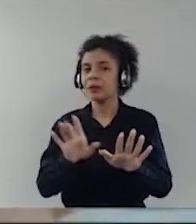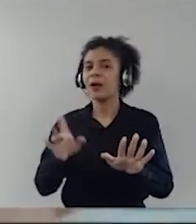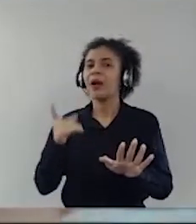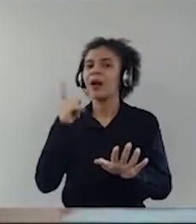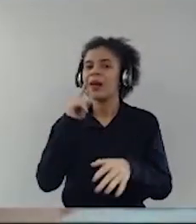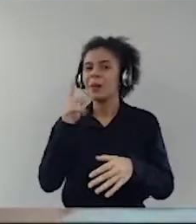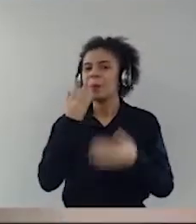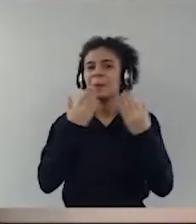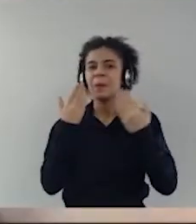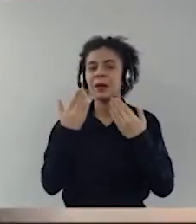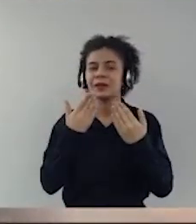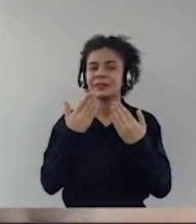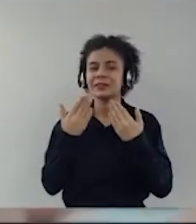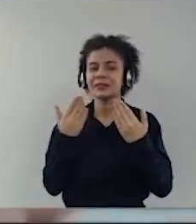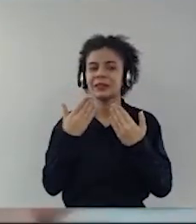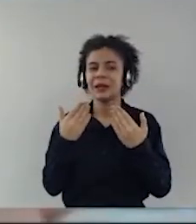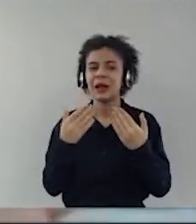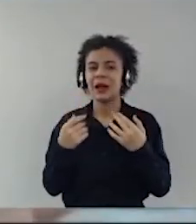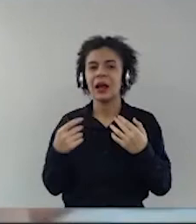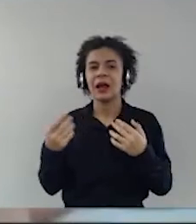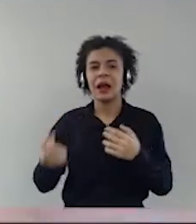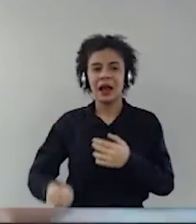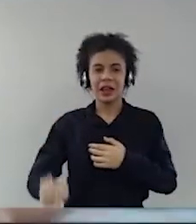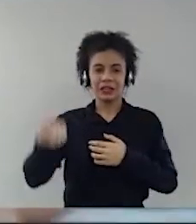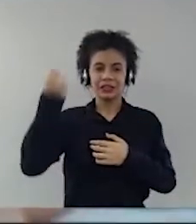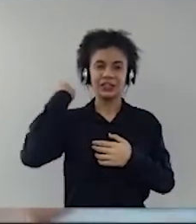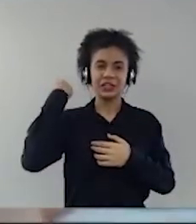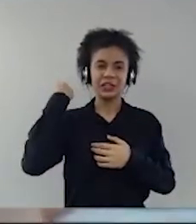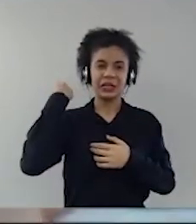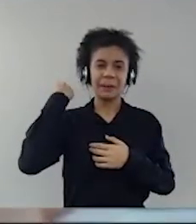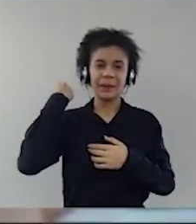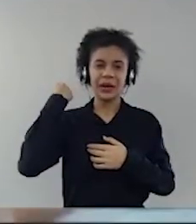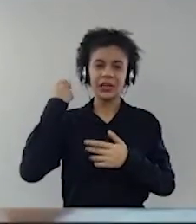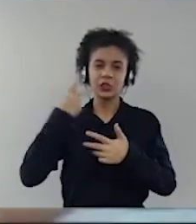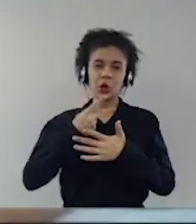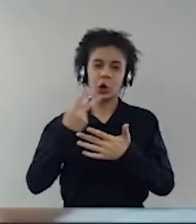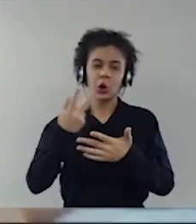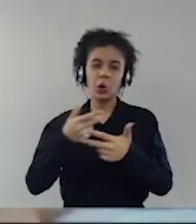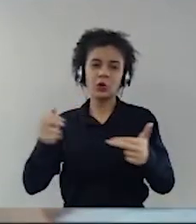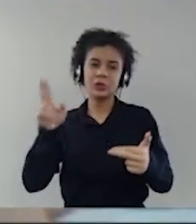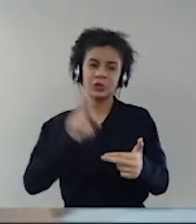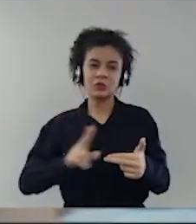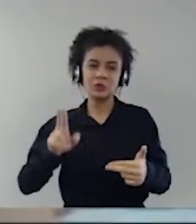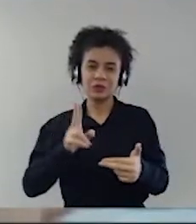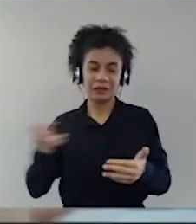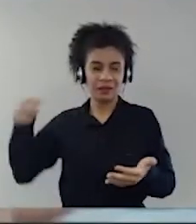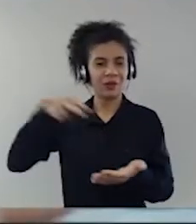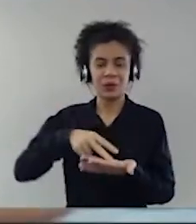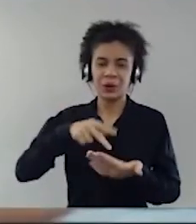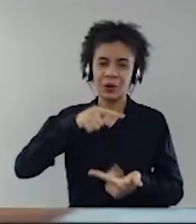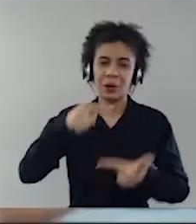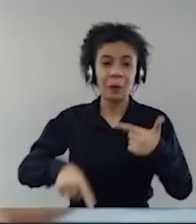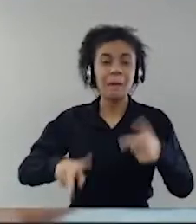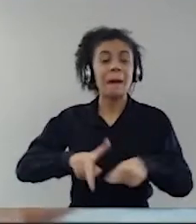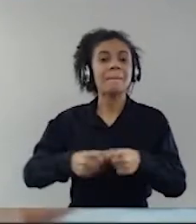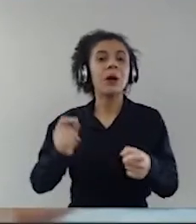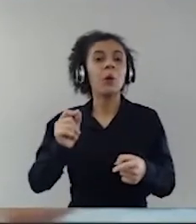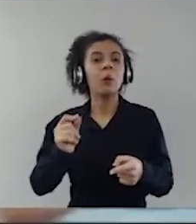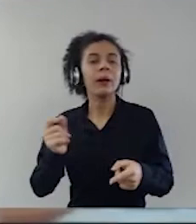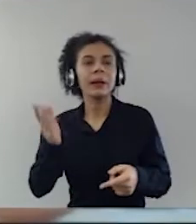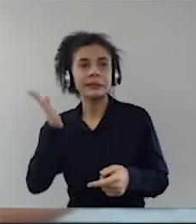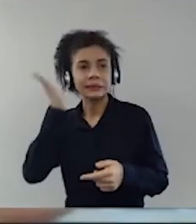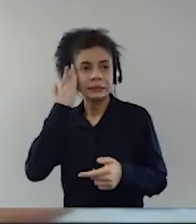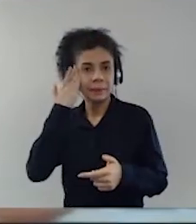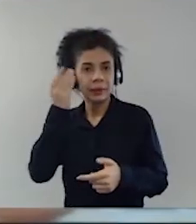bota uma roupa que era da mãe da gente dos anos 80, não funciona. Então, essa questão